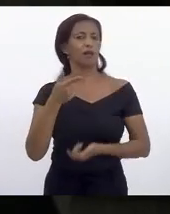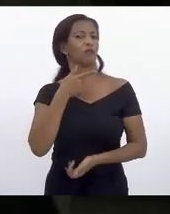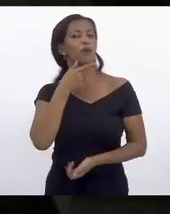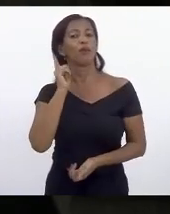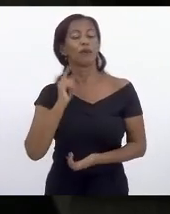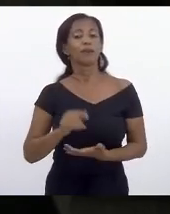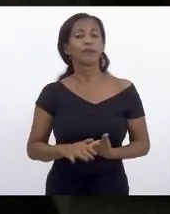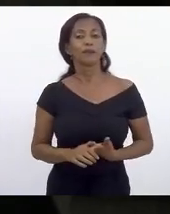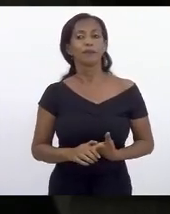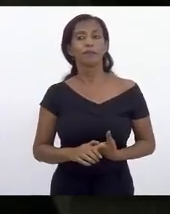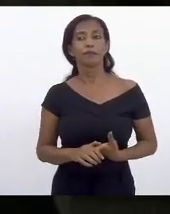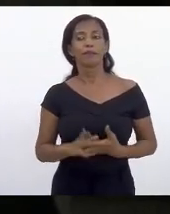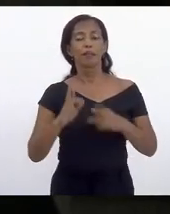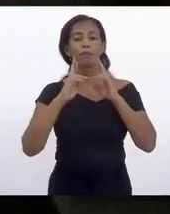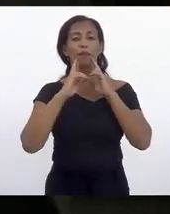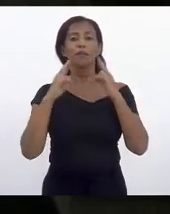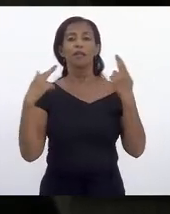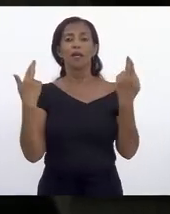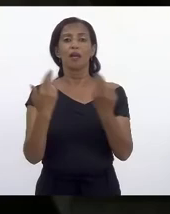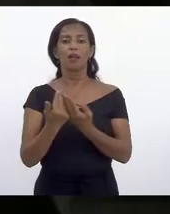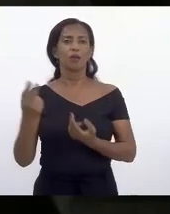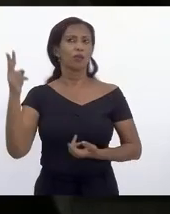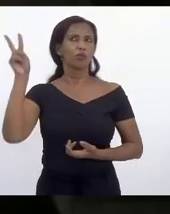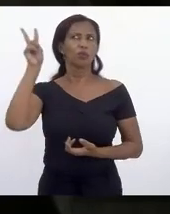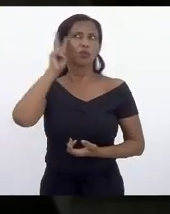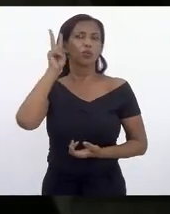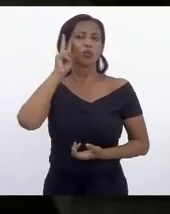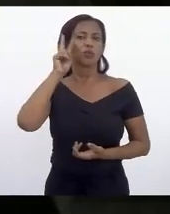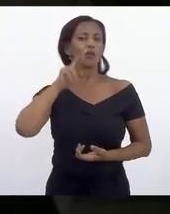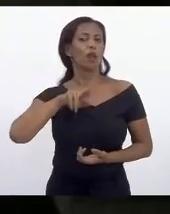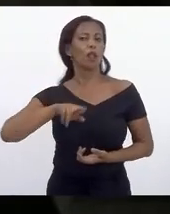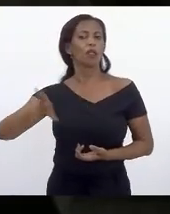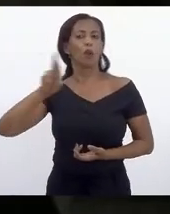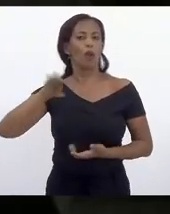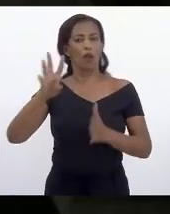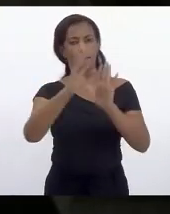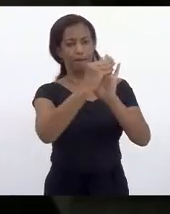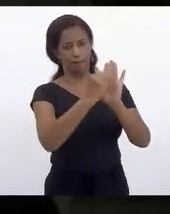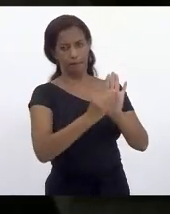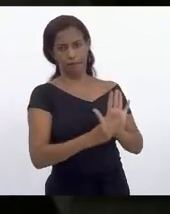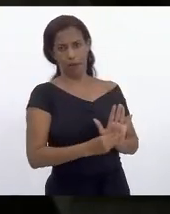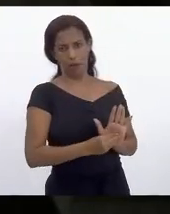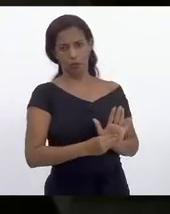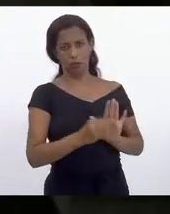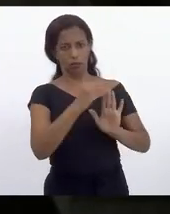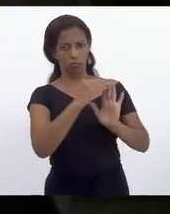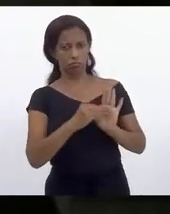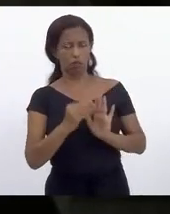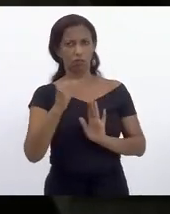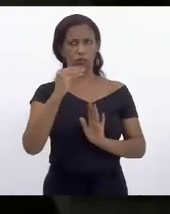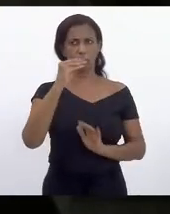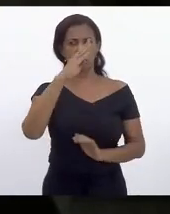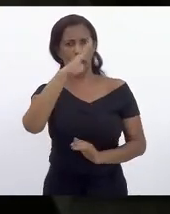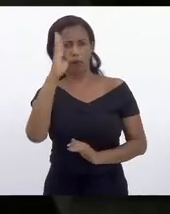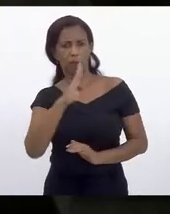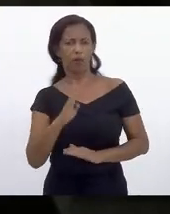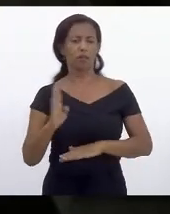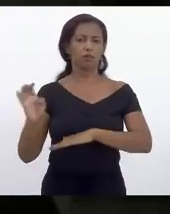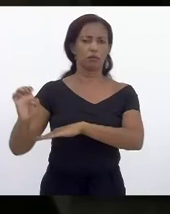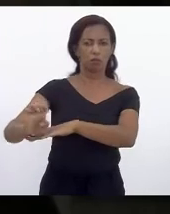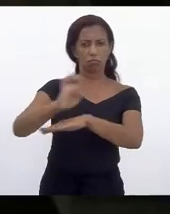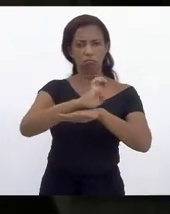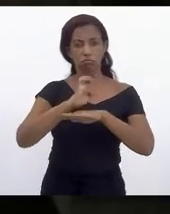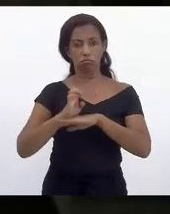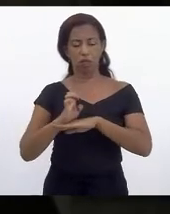ontem, mas a reunião de segunda-feira não era de aniversário, uma reunião de pauta sobre o Brasil e sobre os estados.